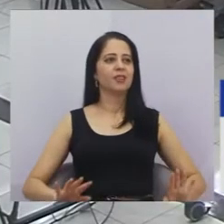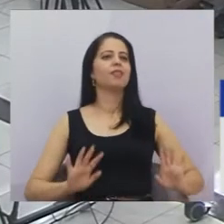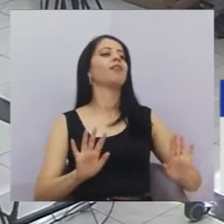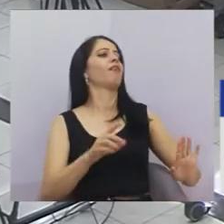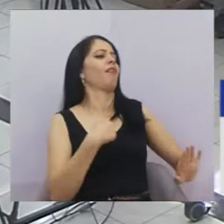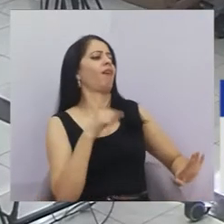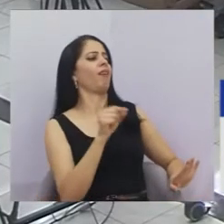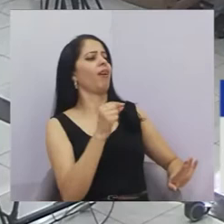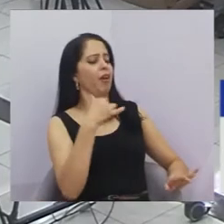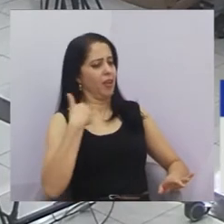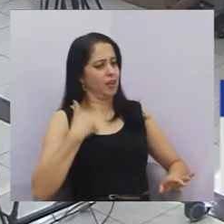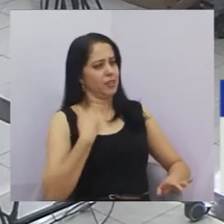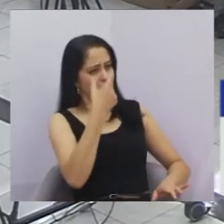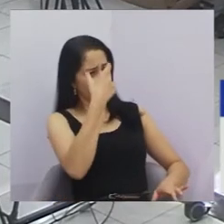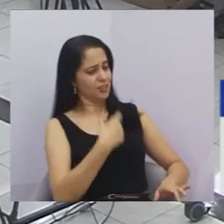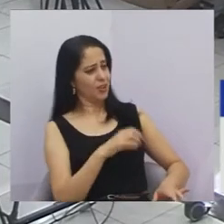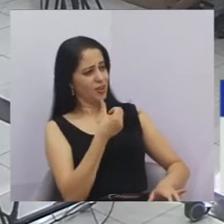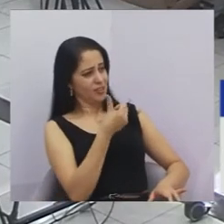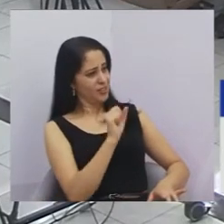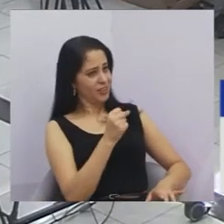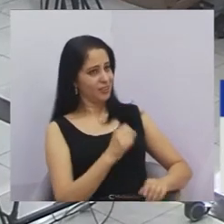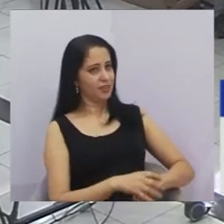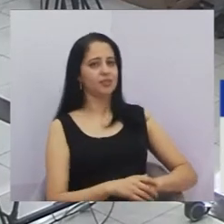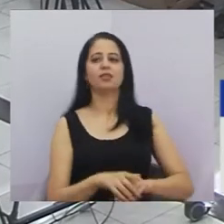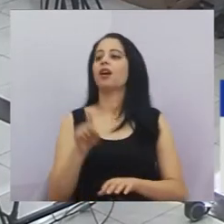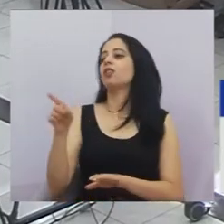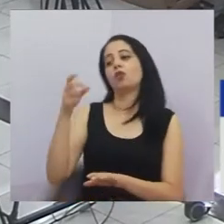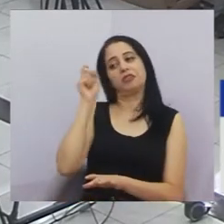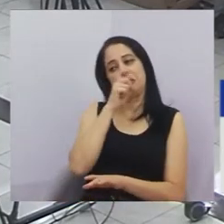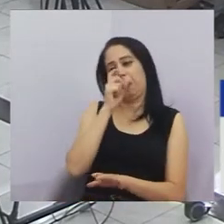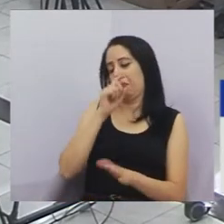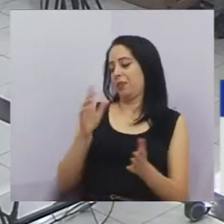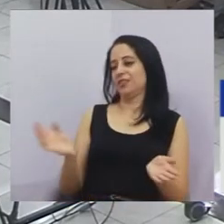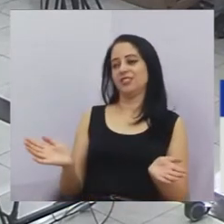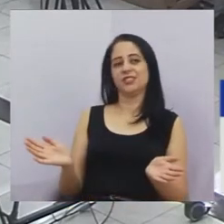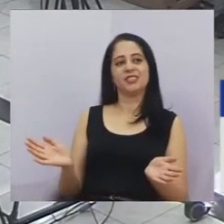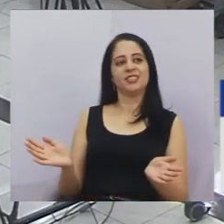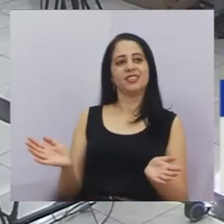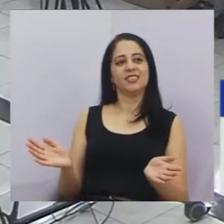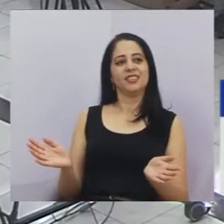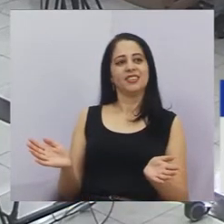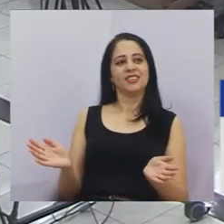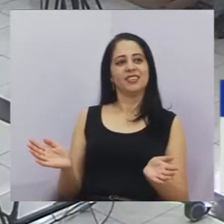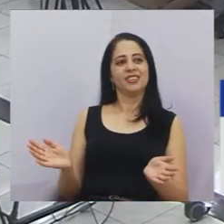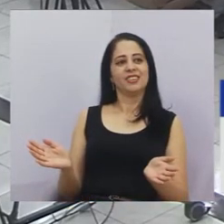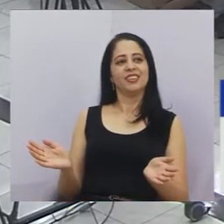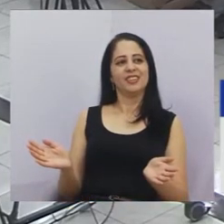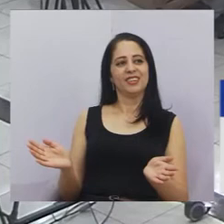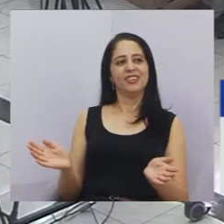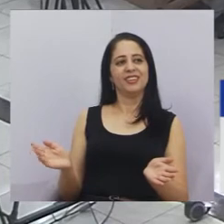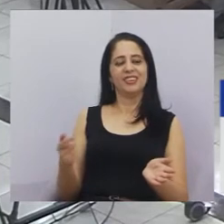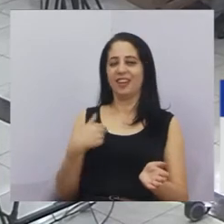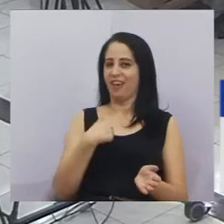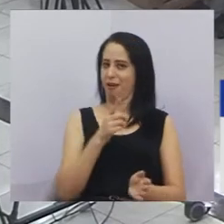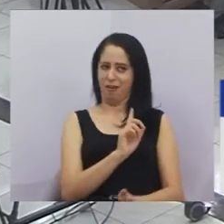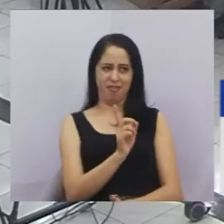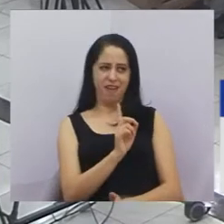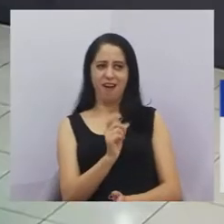anos? Só se o senhor mentiu para mim aí embaixo. Você está igual tem? A mãe de Nata, adivinhando tudo, hein?